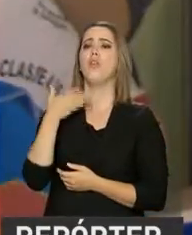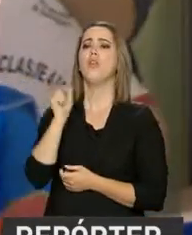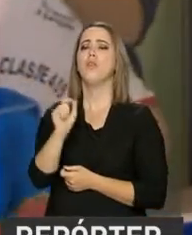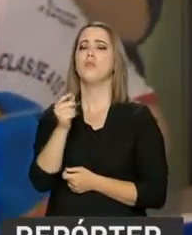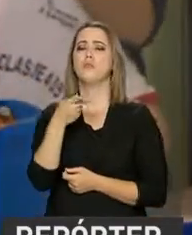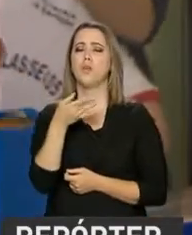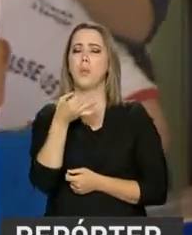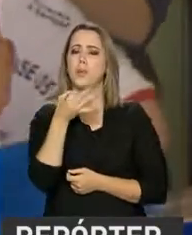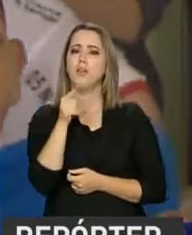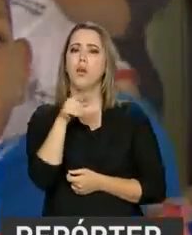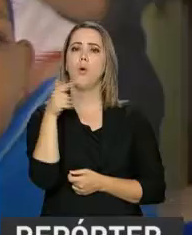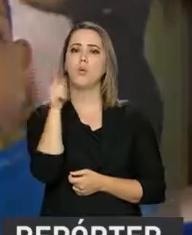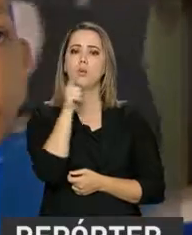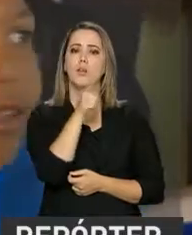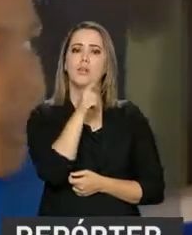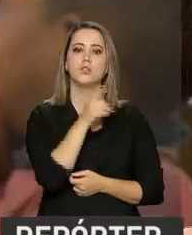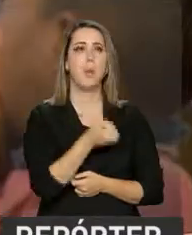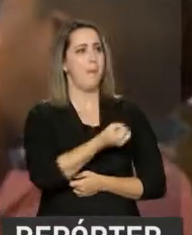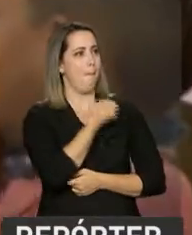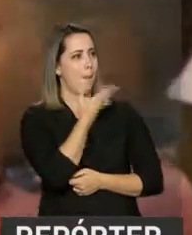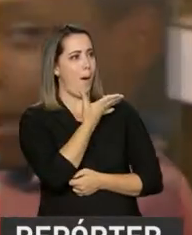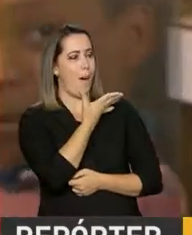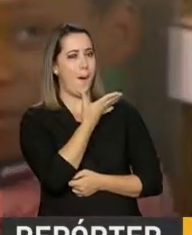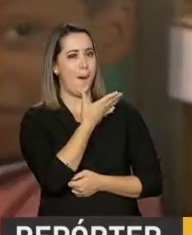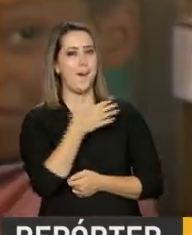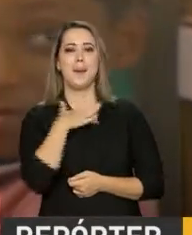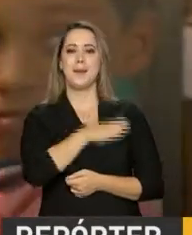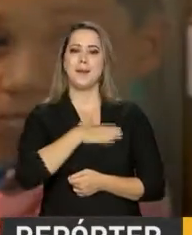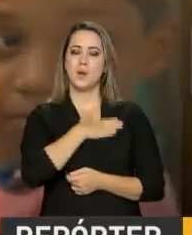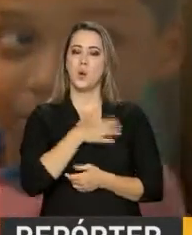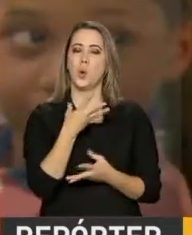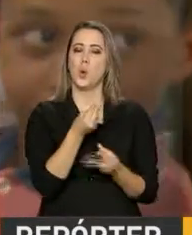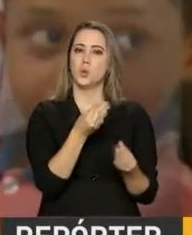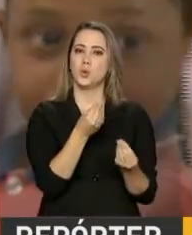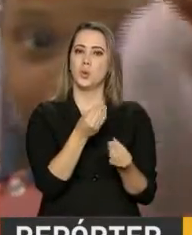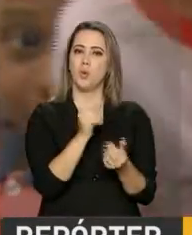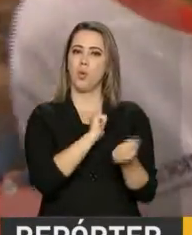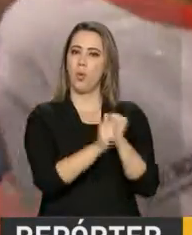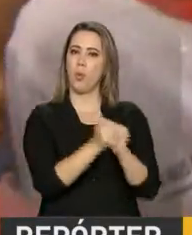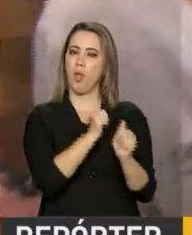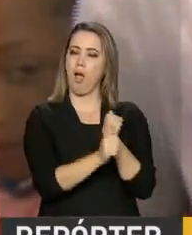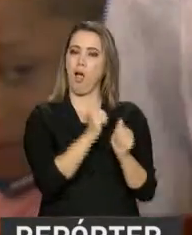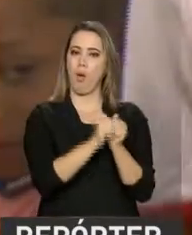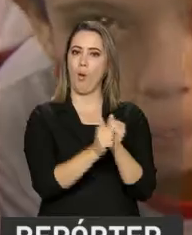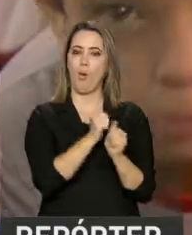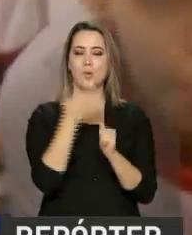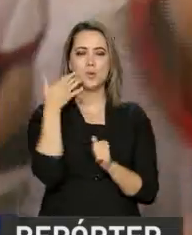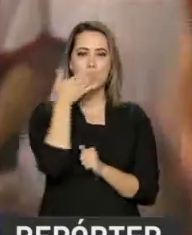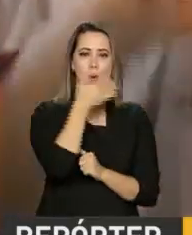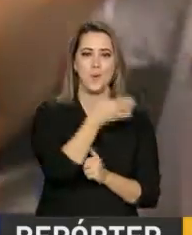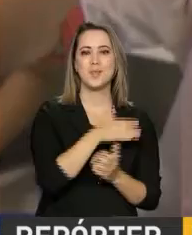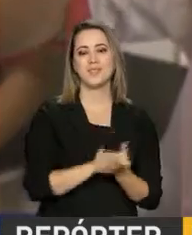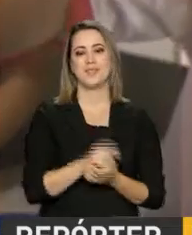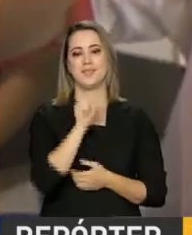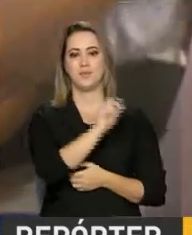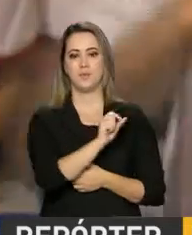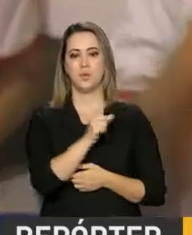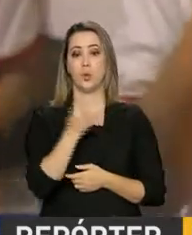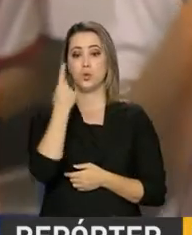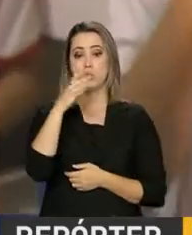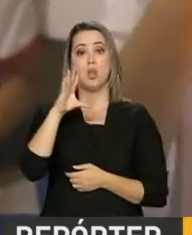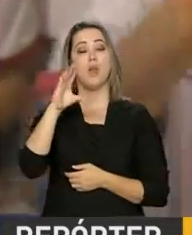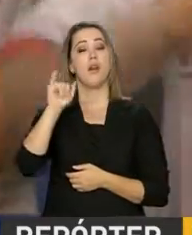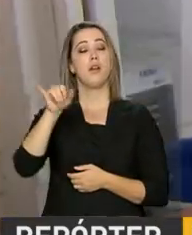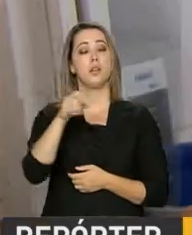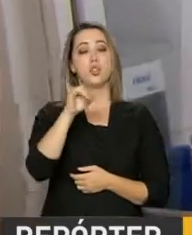lanche aí? Muito bom. Eu gosto muito do arroz doce daqui, é feito com muito amor. Um dia eu comi uma canjica que